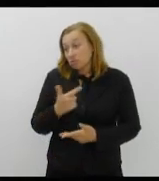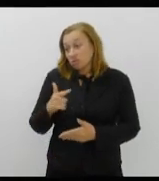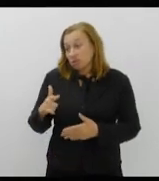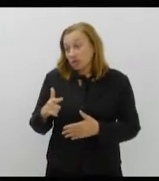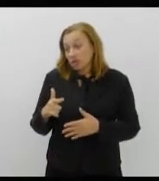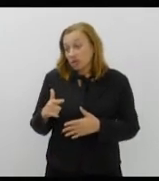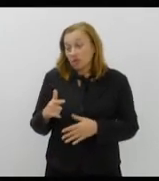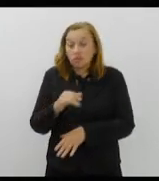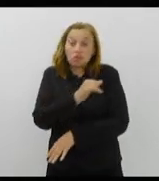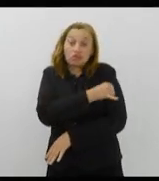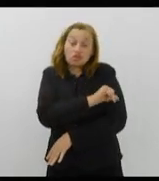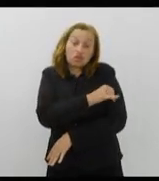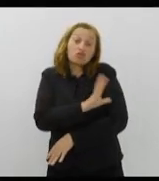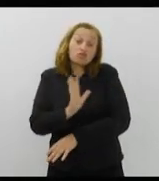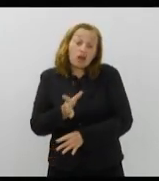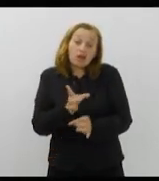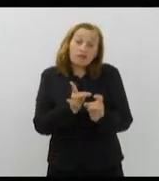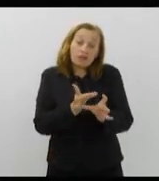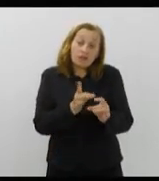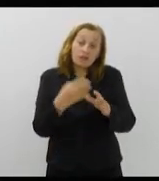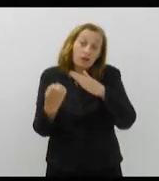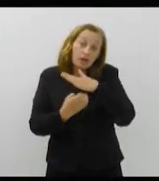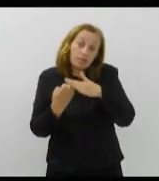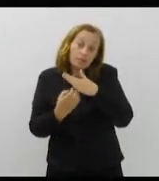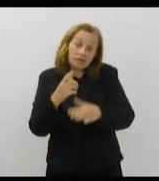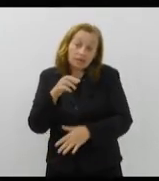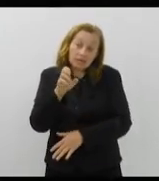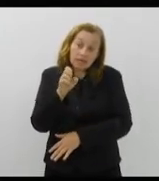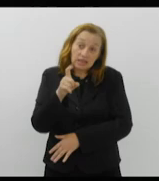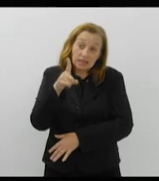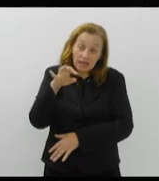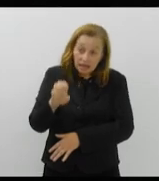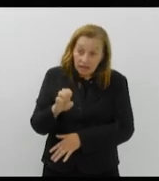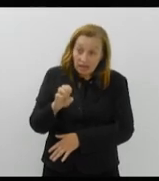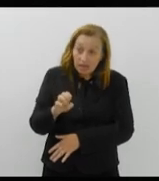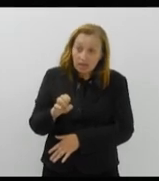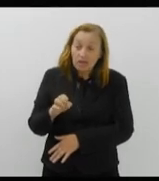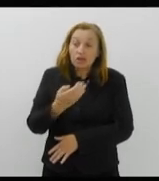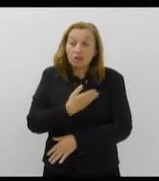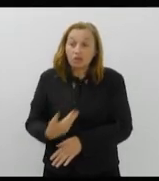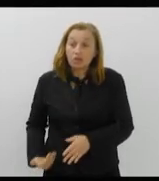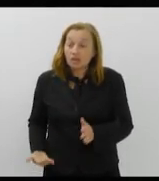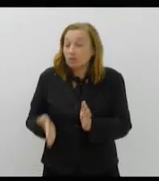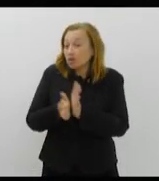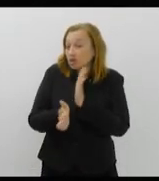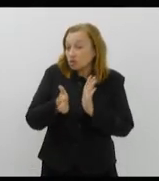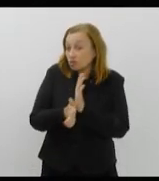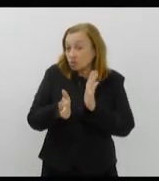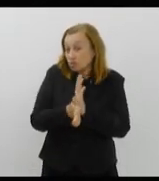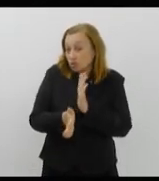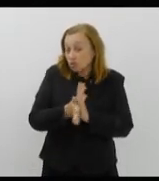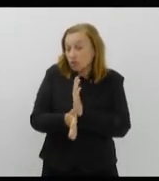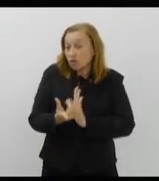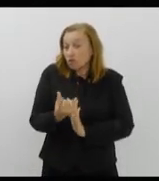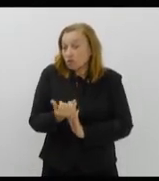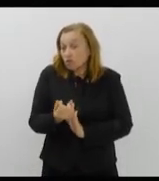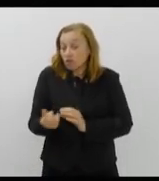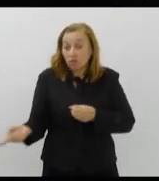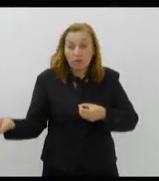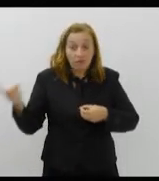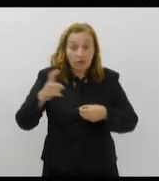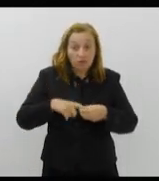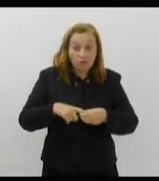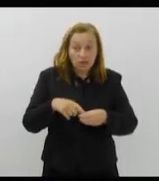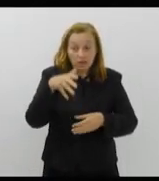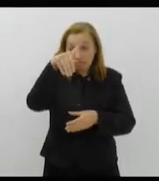privatizou aedai e o governador gastou o dinheiro para se reeleger Então nós não